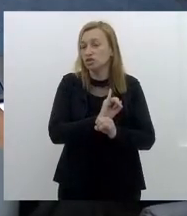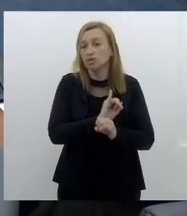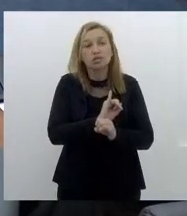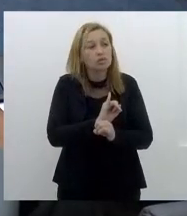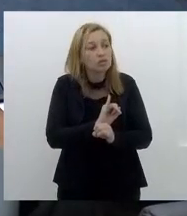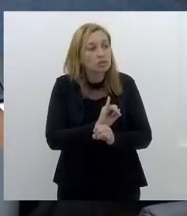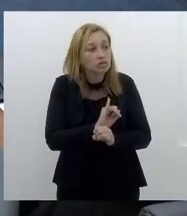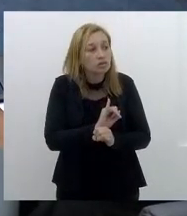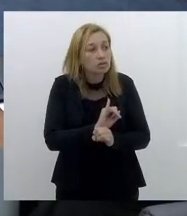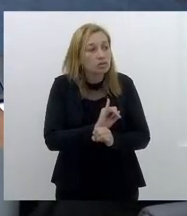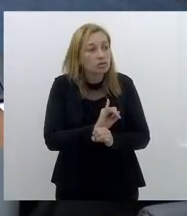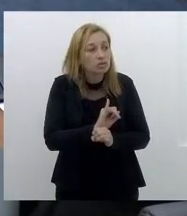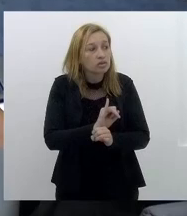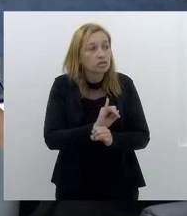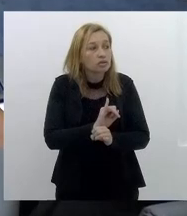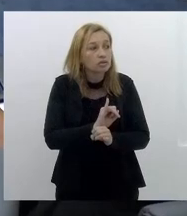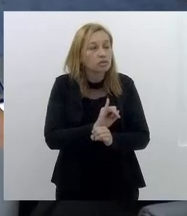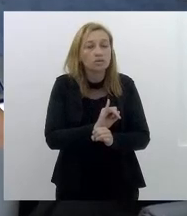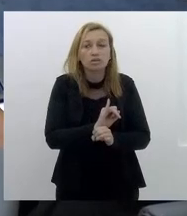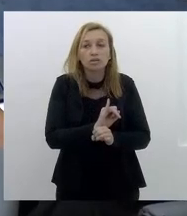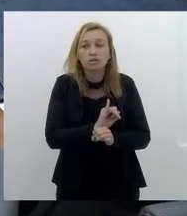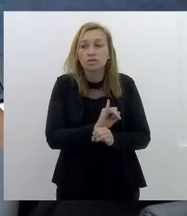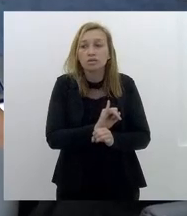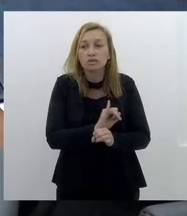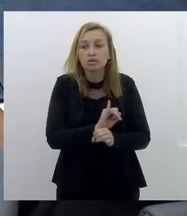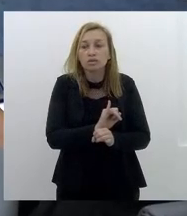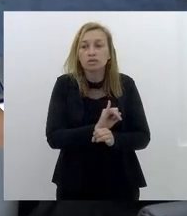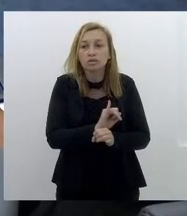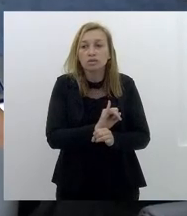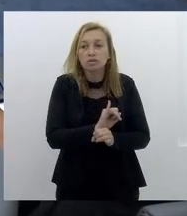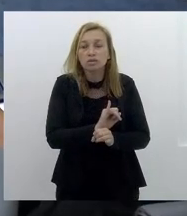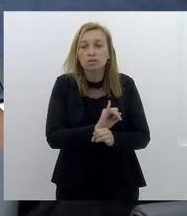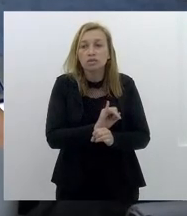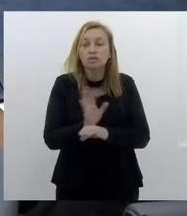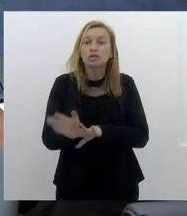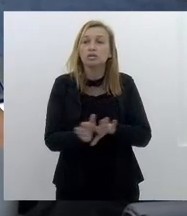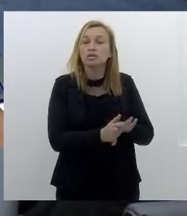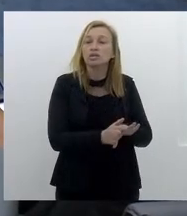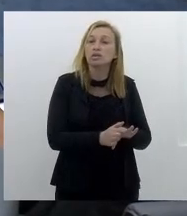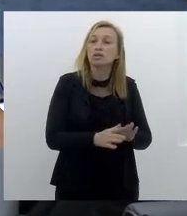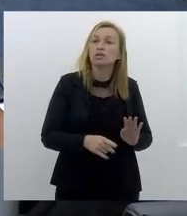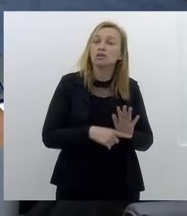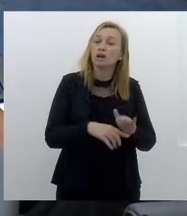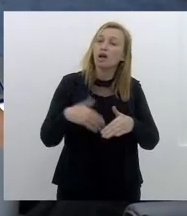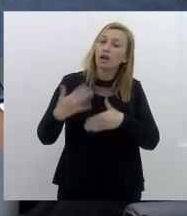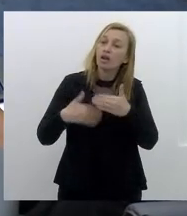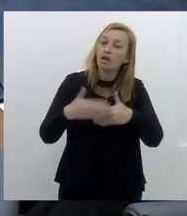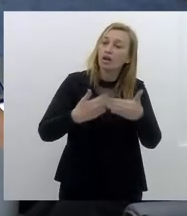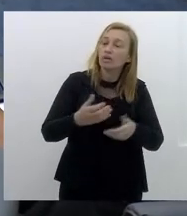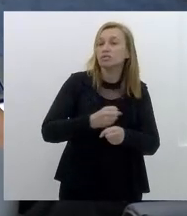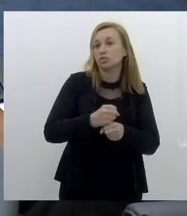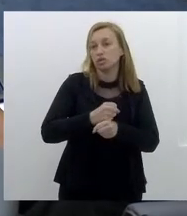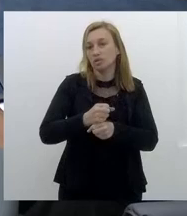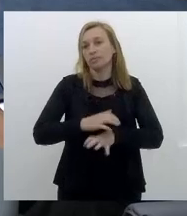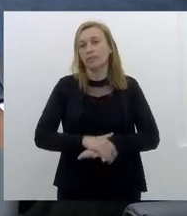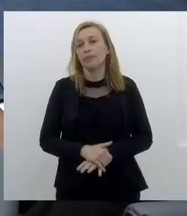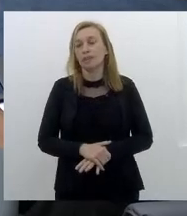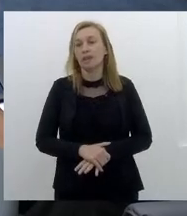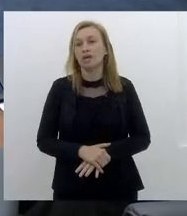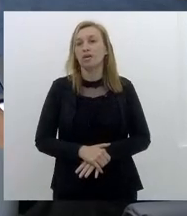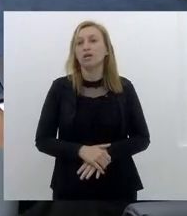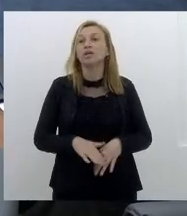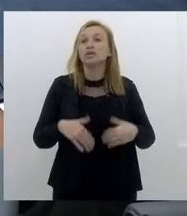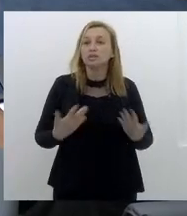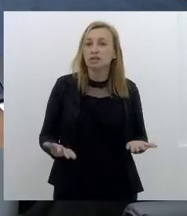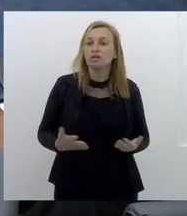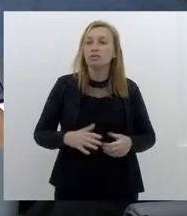melhor os setores E aí vem sendo beneficiados ao longo de muitos anos onde